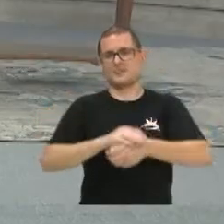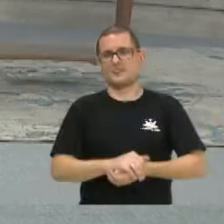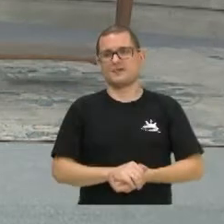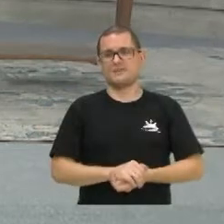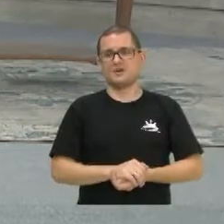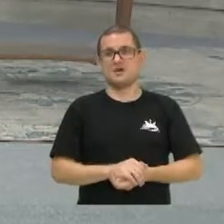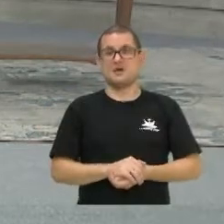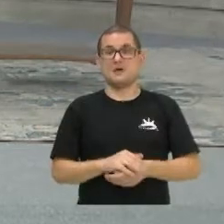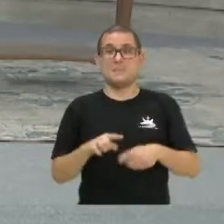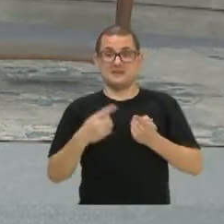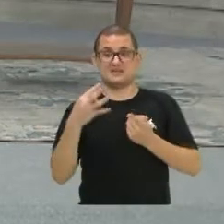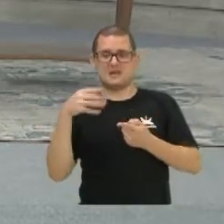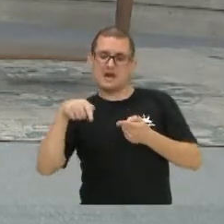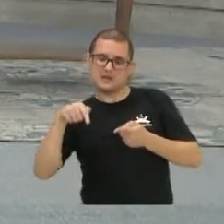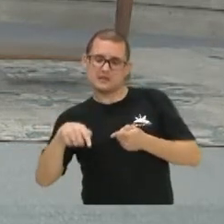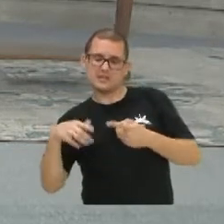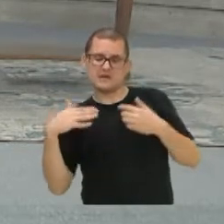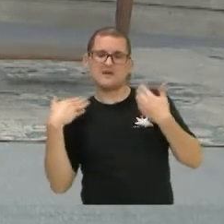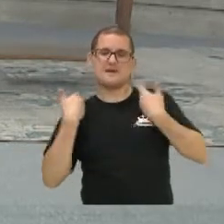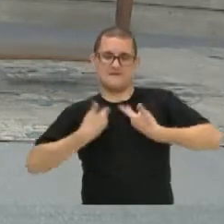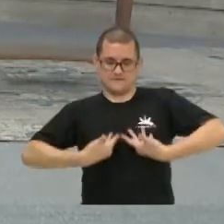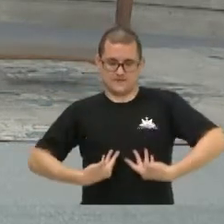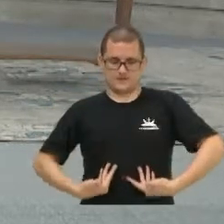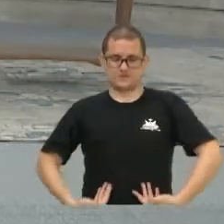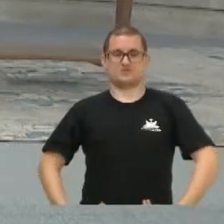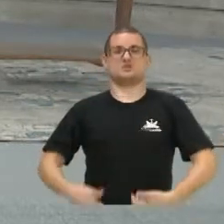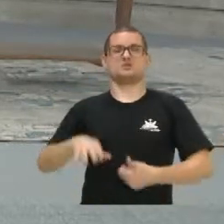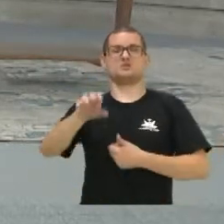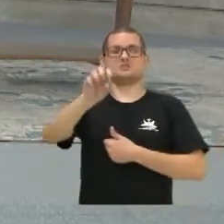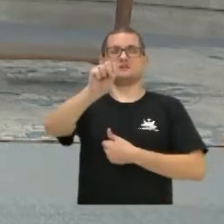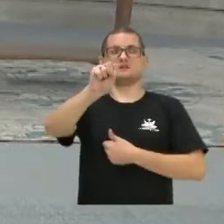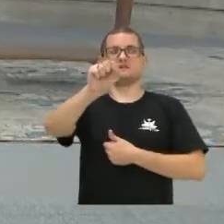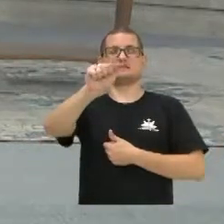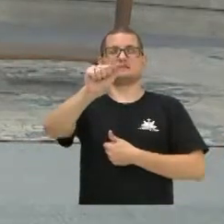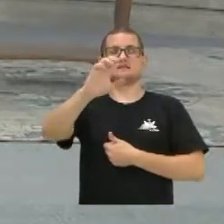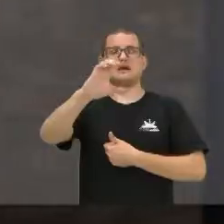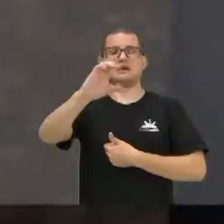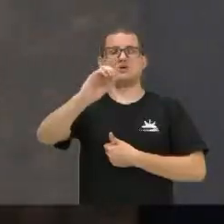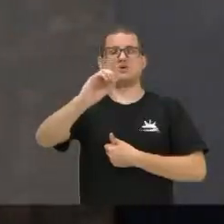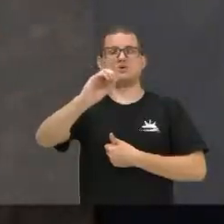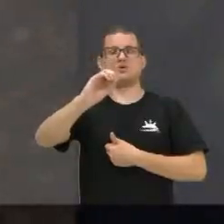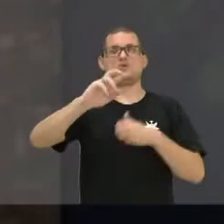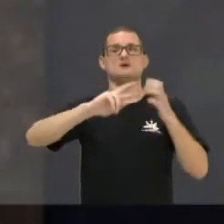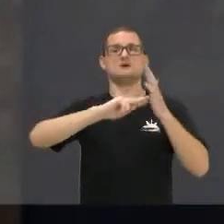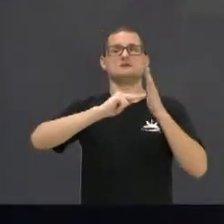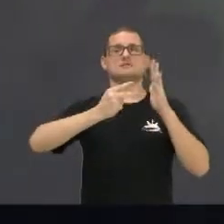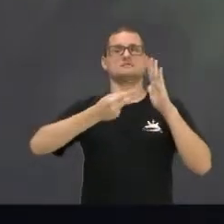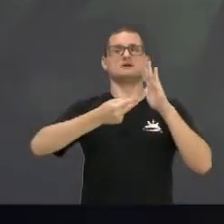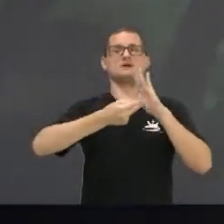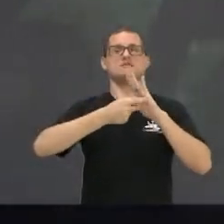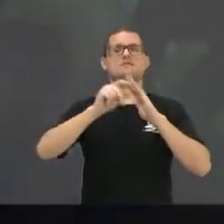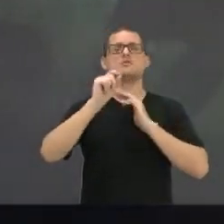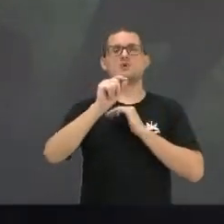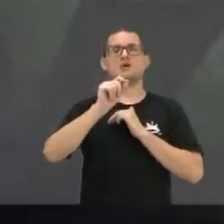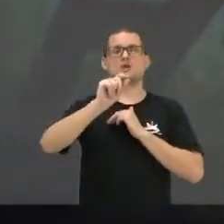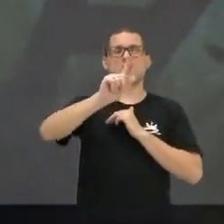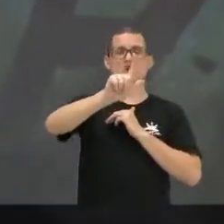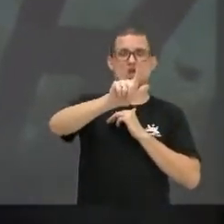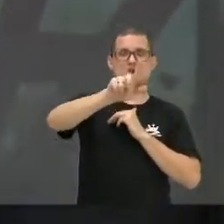veste-se de saco é um modo esse modo de vestir aponta para luto e